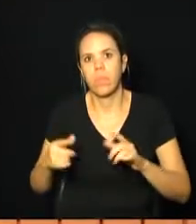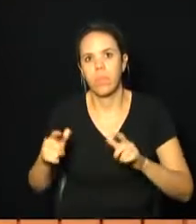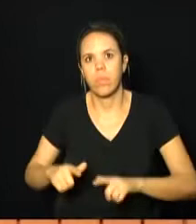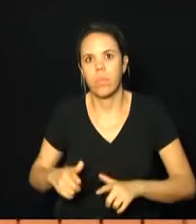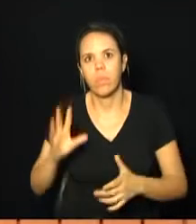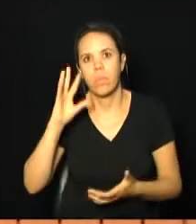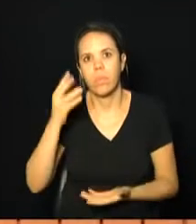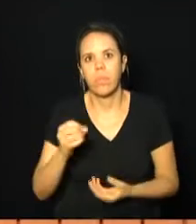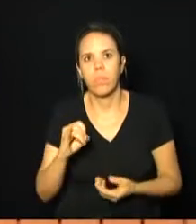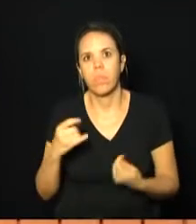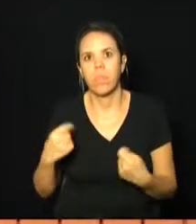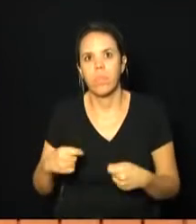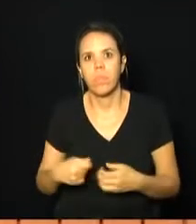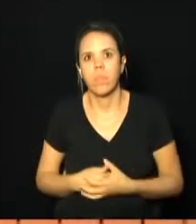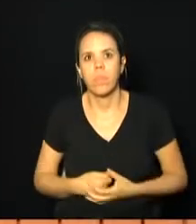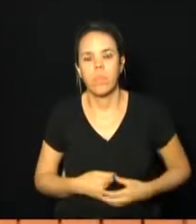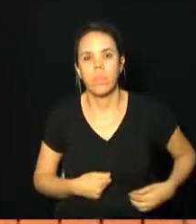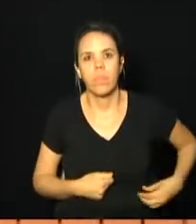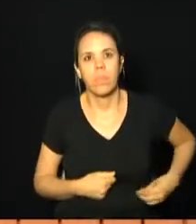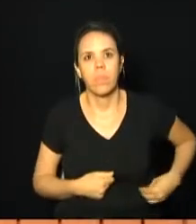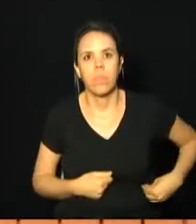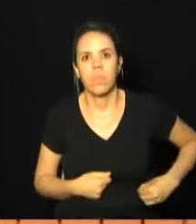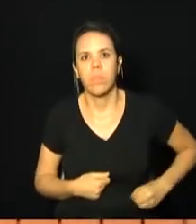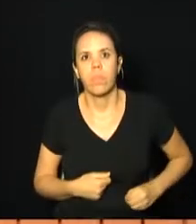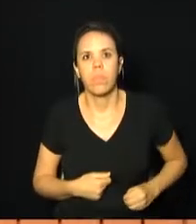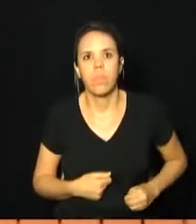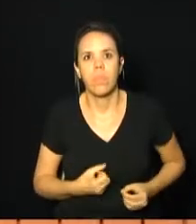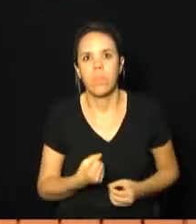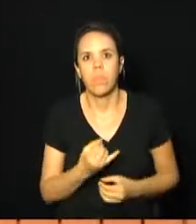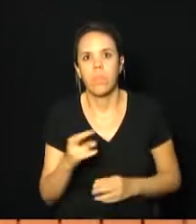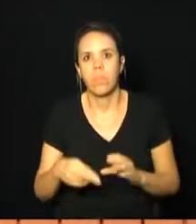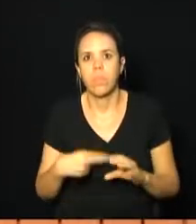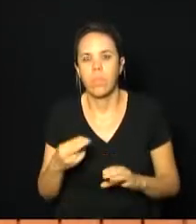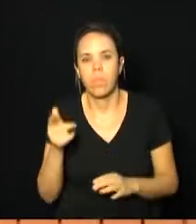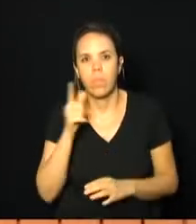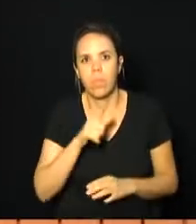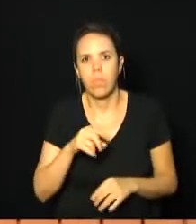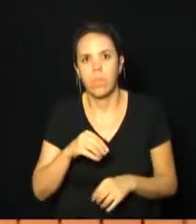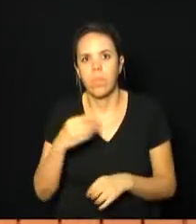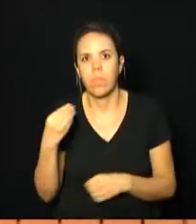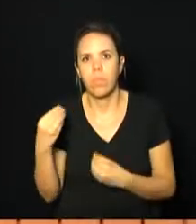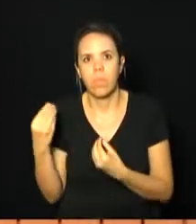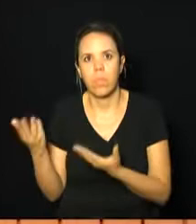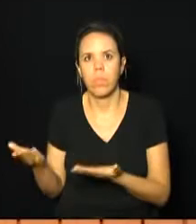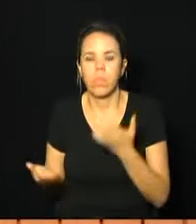eu queria entender se ela precisa do composto, isso eu consigo para ela,